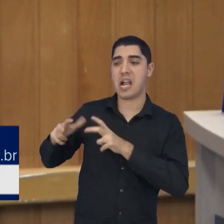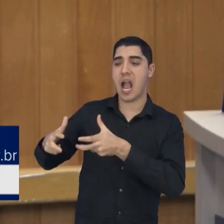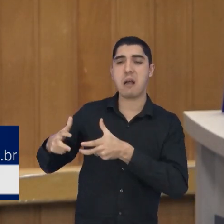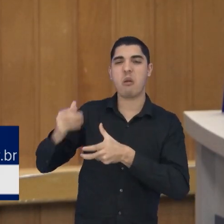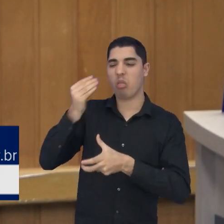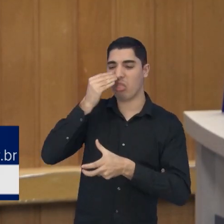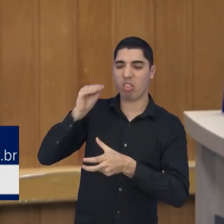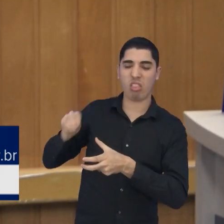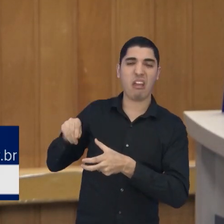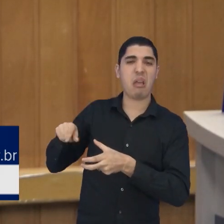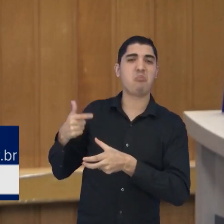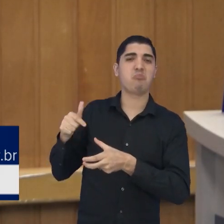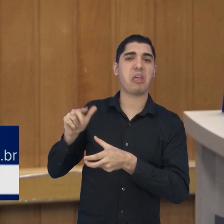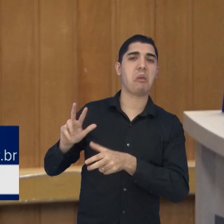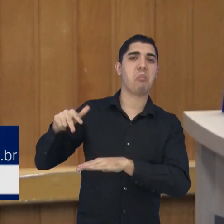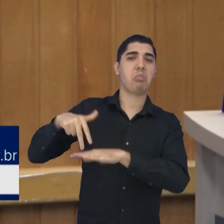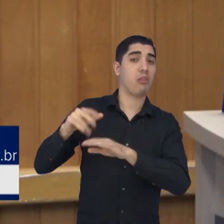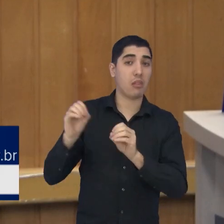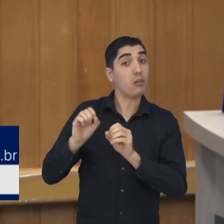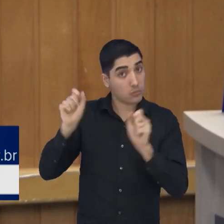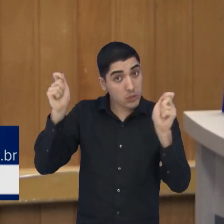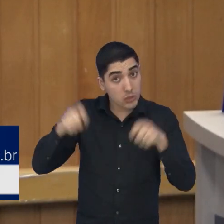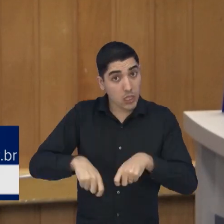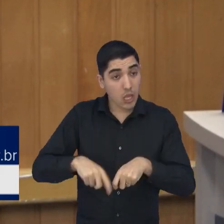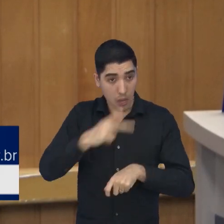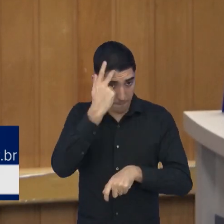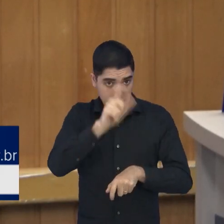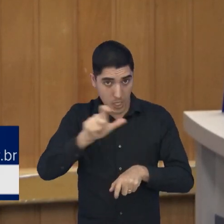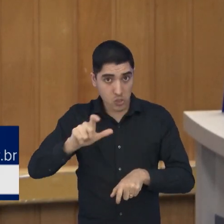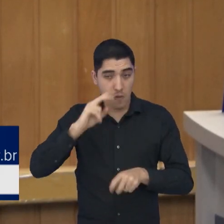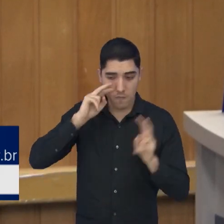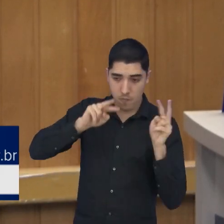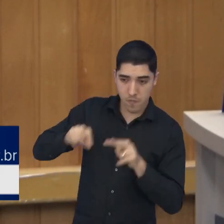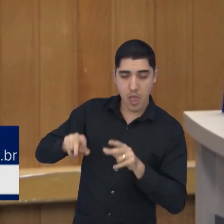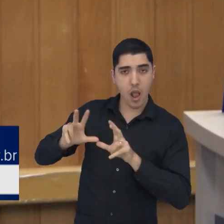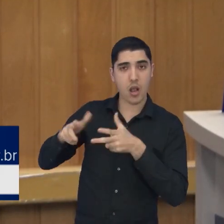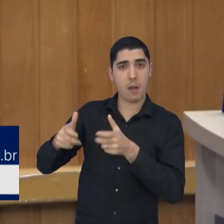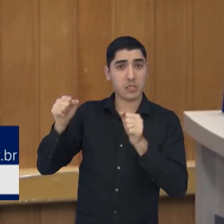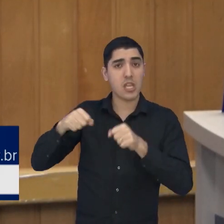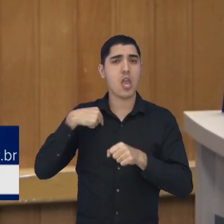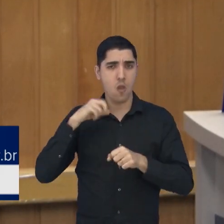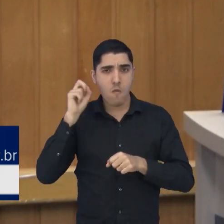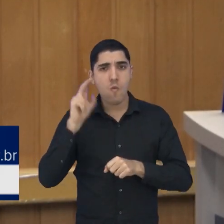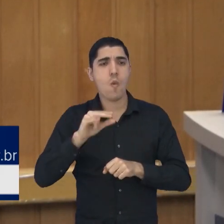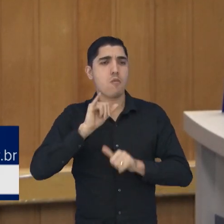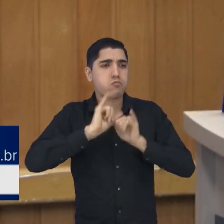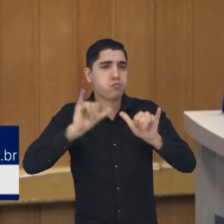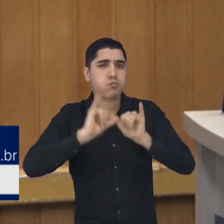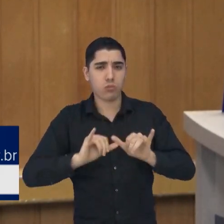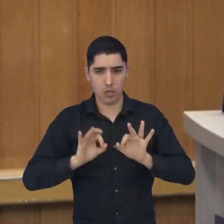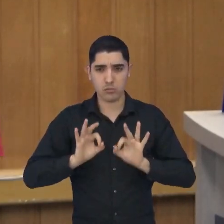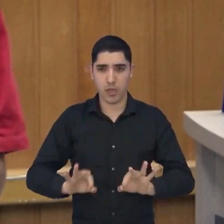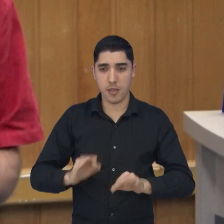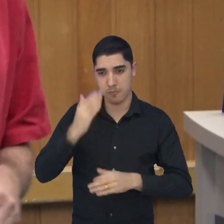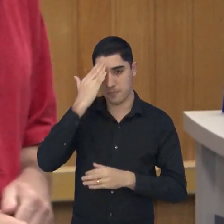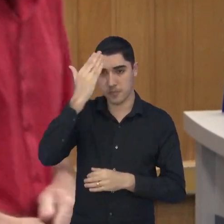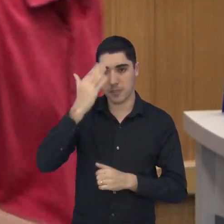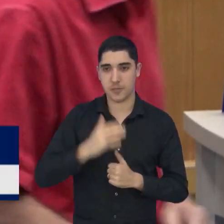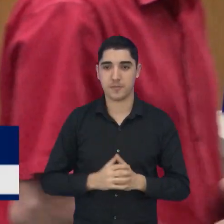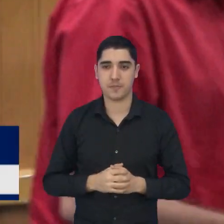sim, e acha que a população não nos escuta, escuta sim. Eu vou fazer a população escutar bastante, pode ter certeza. Obrigado, viu?